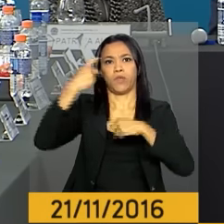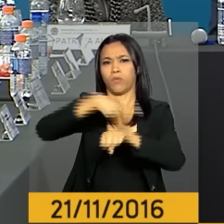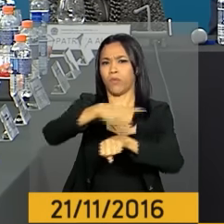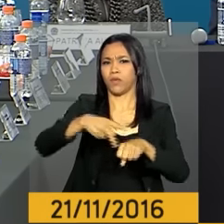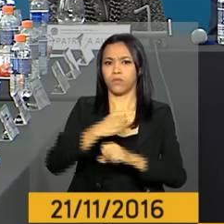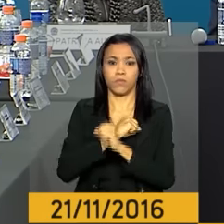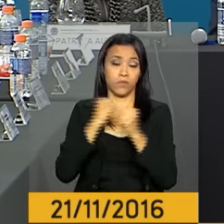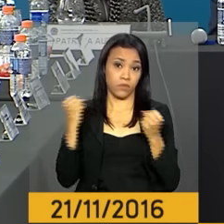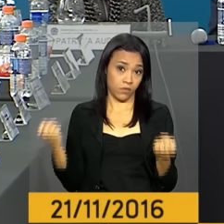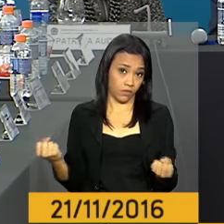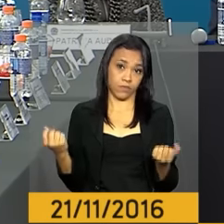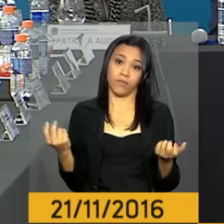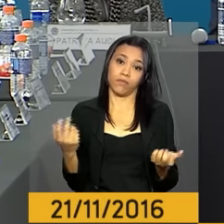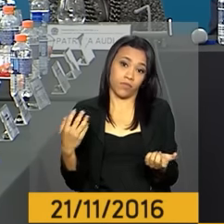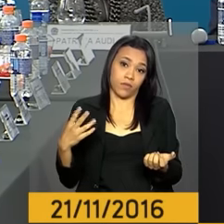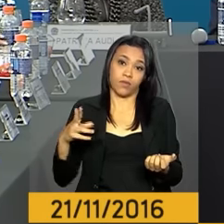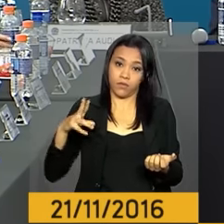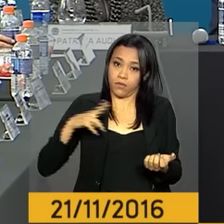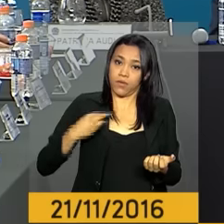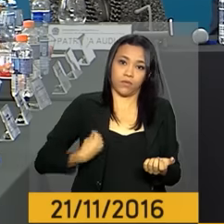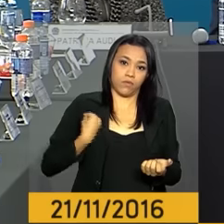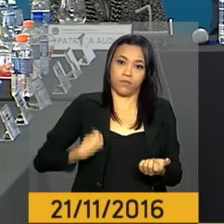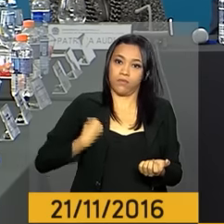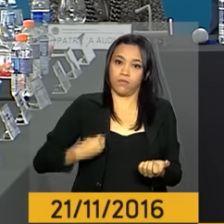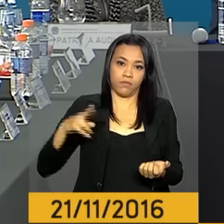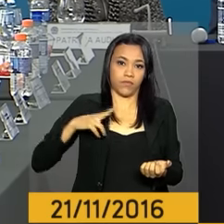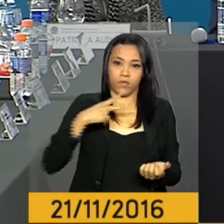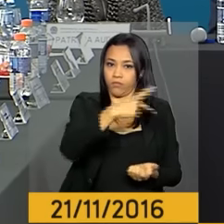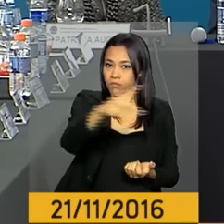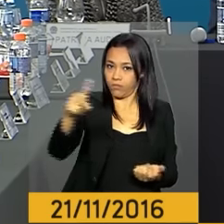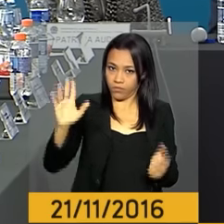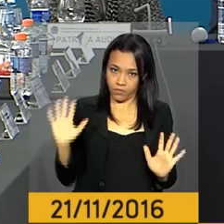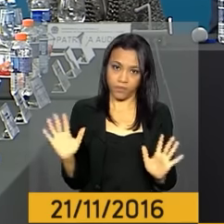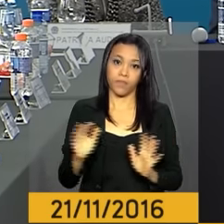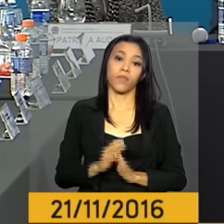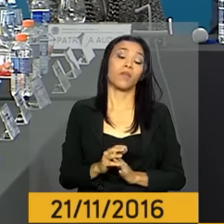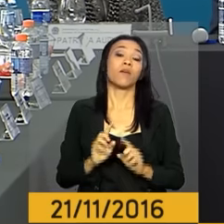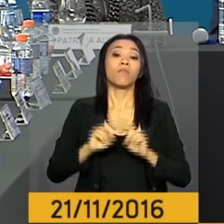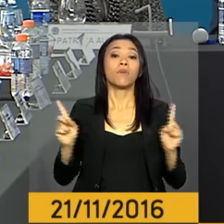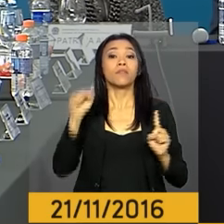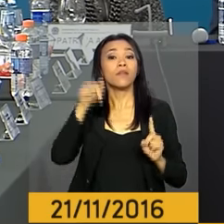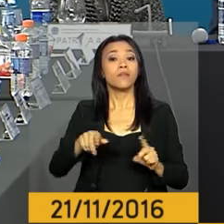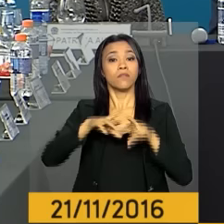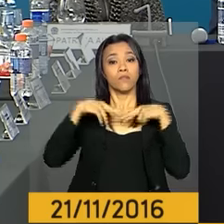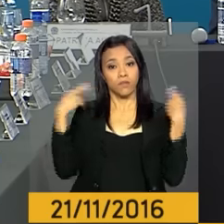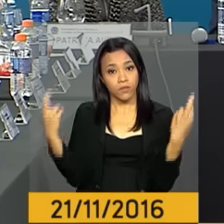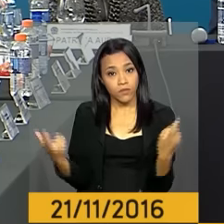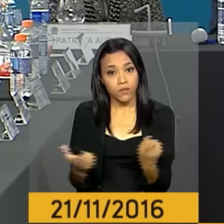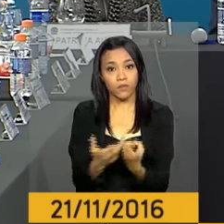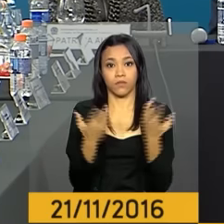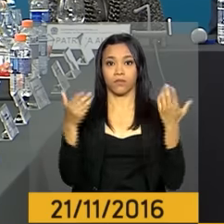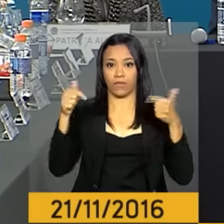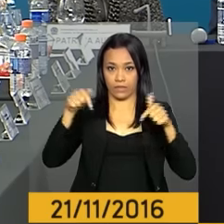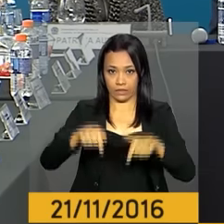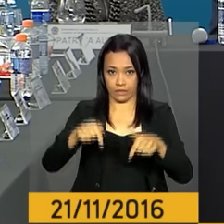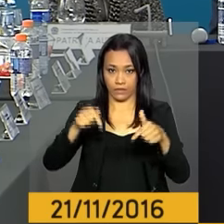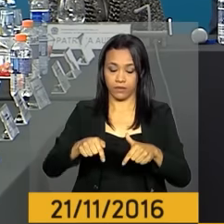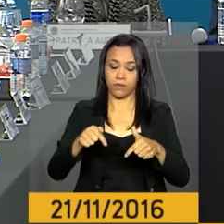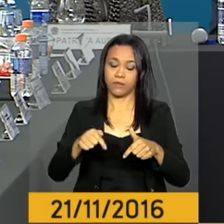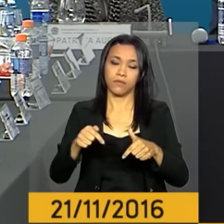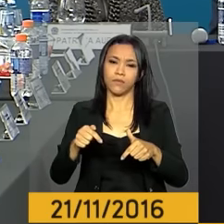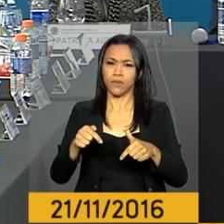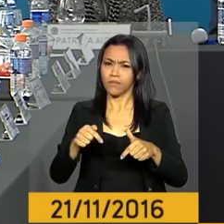porque cada um tem a sua atribuição. Mas esta reunião coletiva que nós estamos aqui